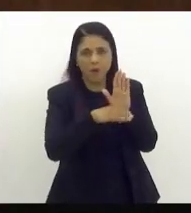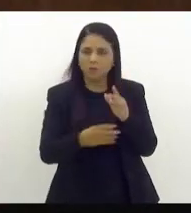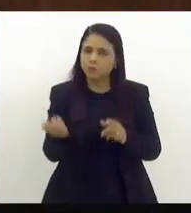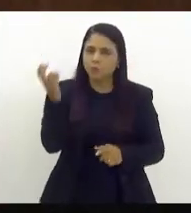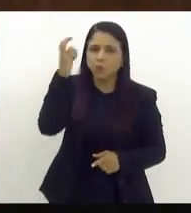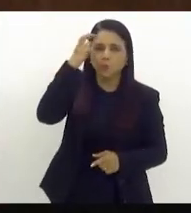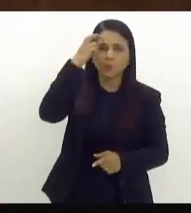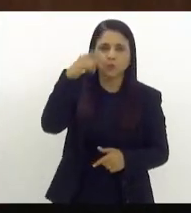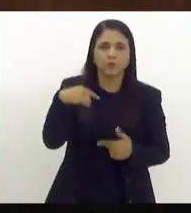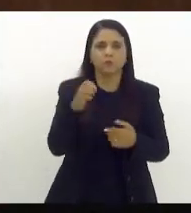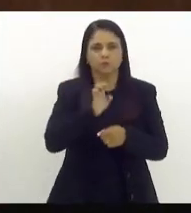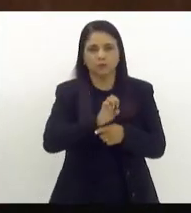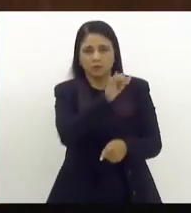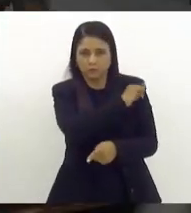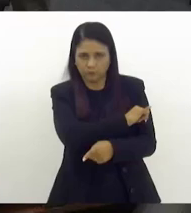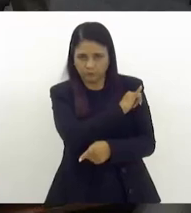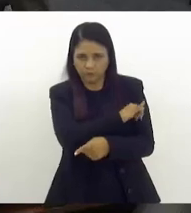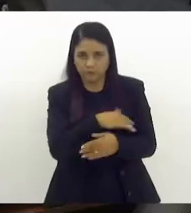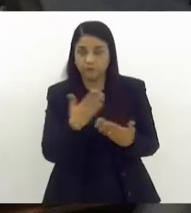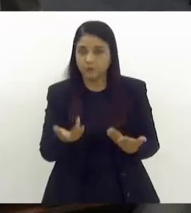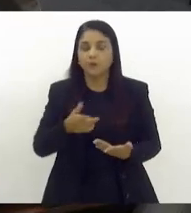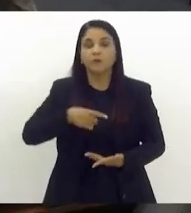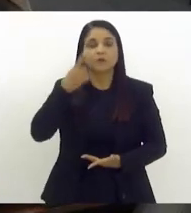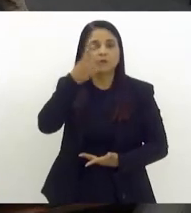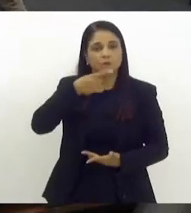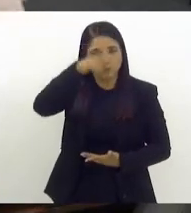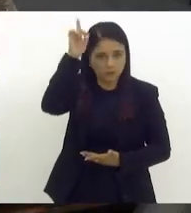Estado do Rio de Janeiro. Deputado Luiz Paulo.